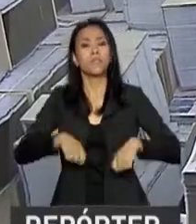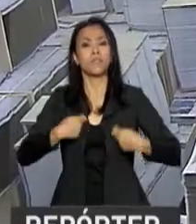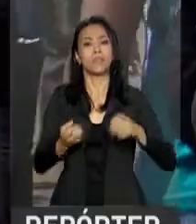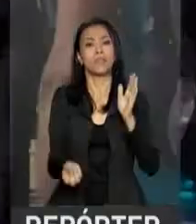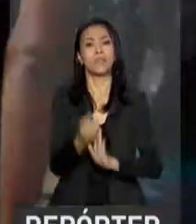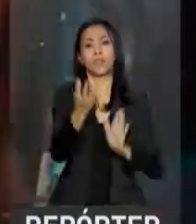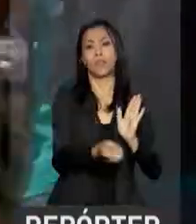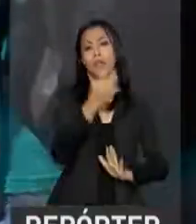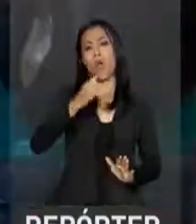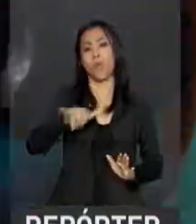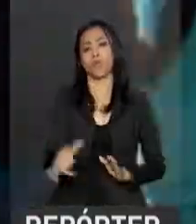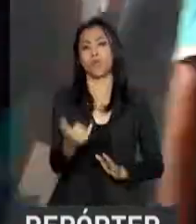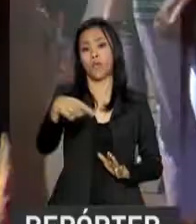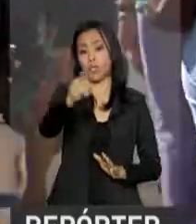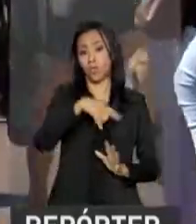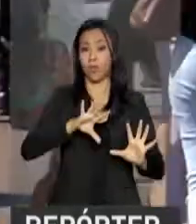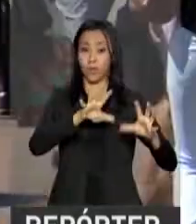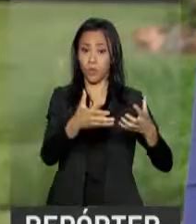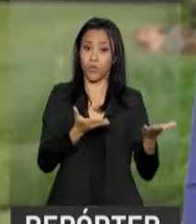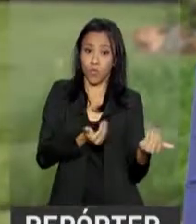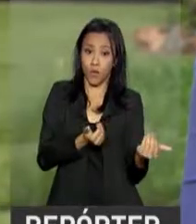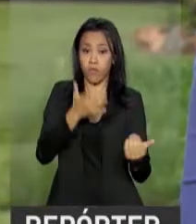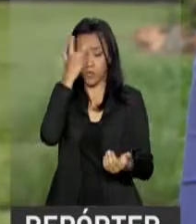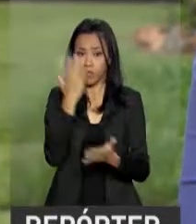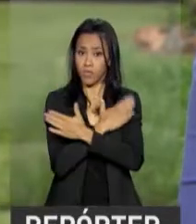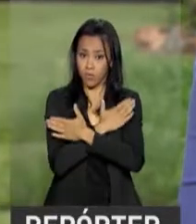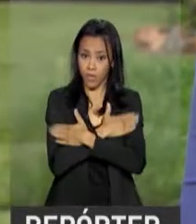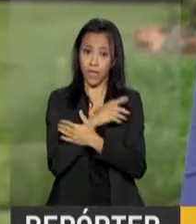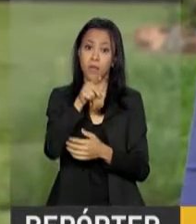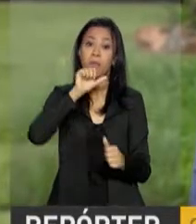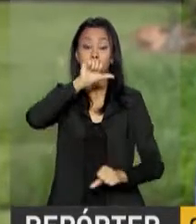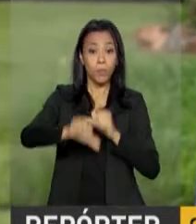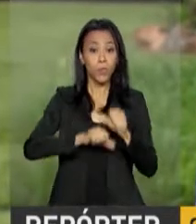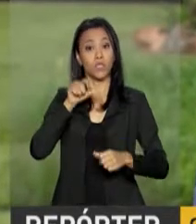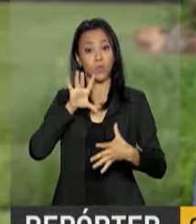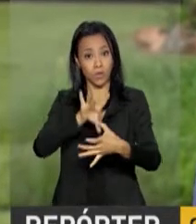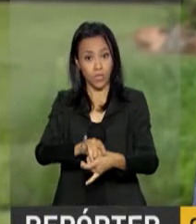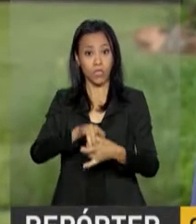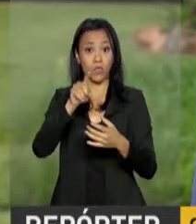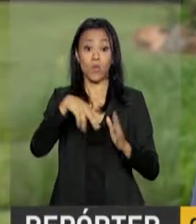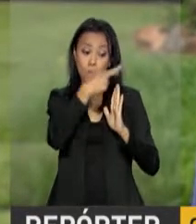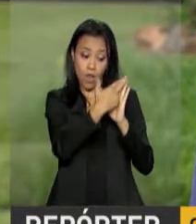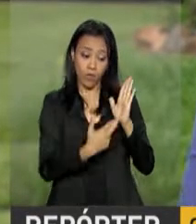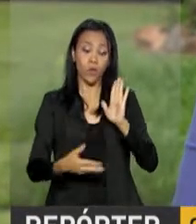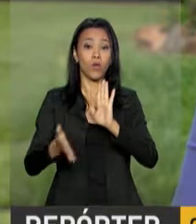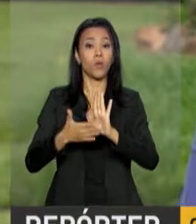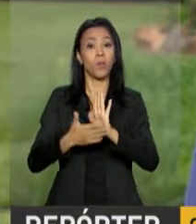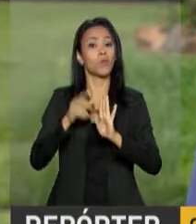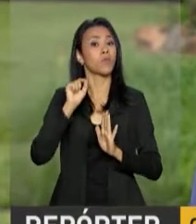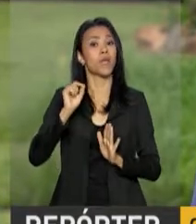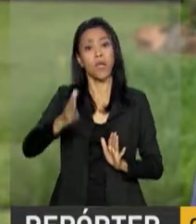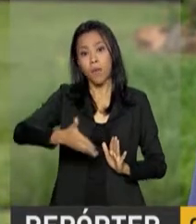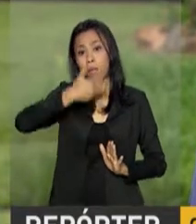para a população jovem e desempregada para mudar essa realidade uma das ações propostas no relatório seria a melhora